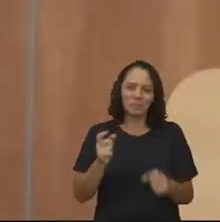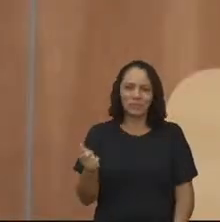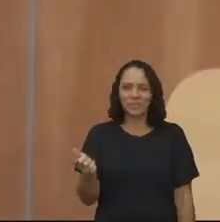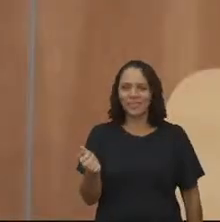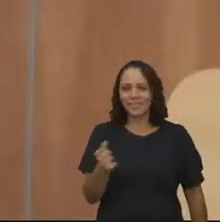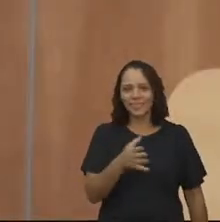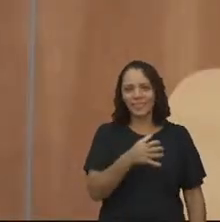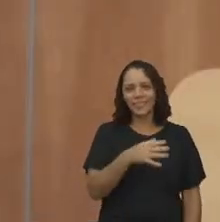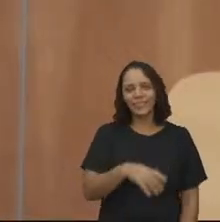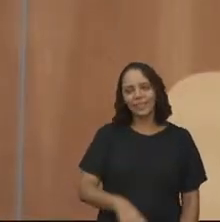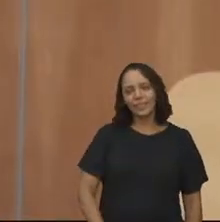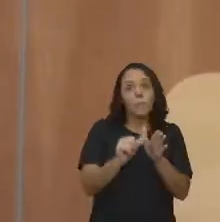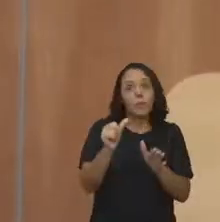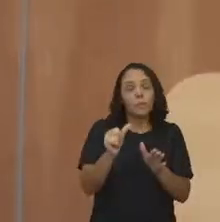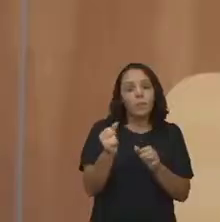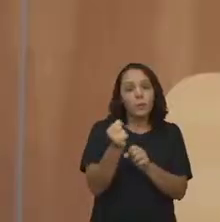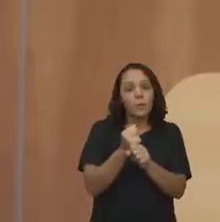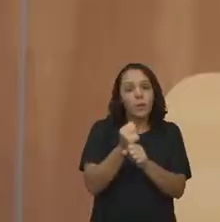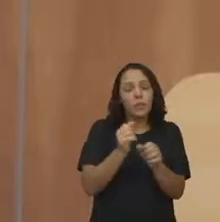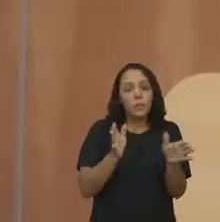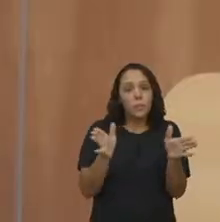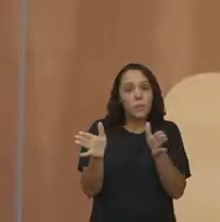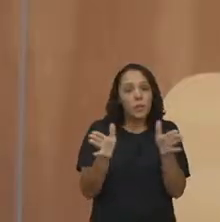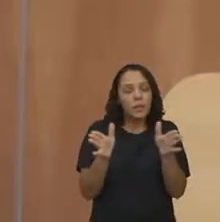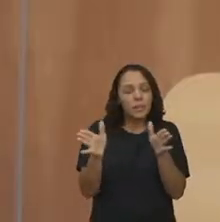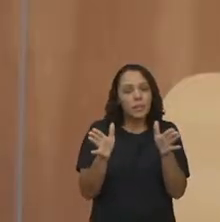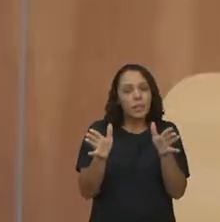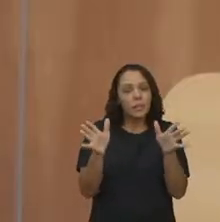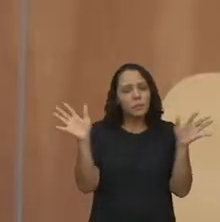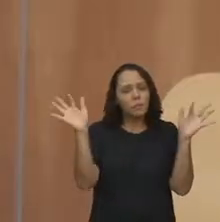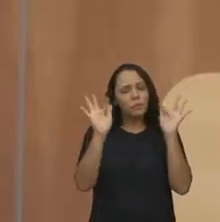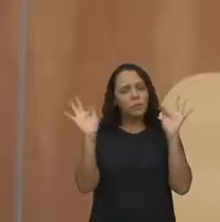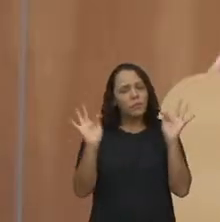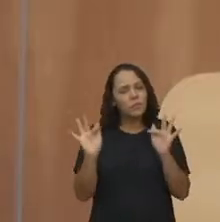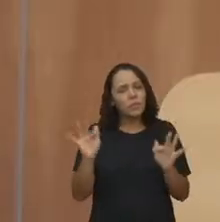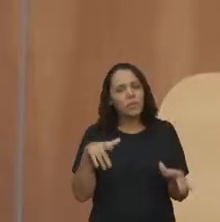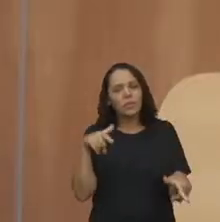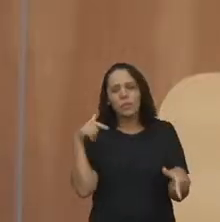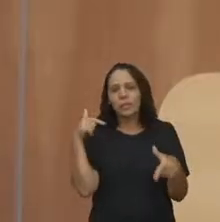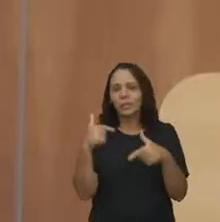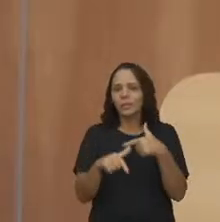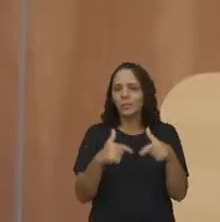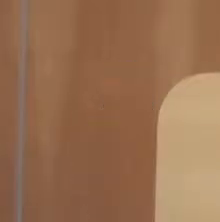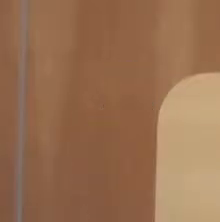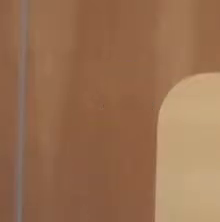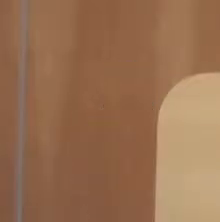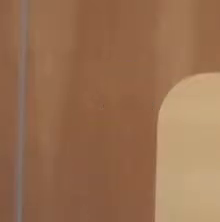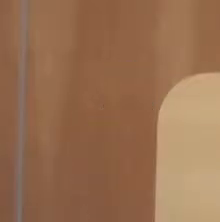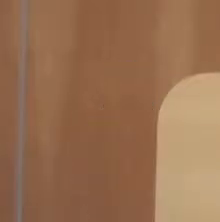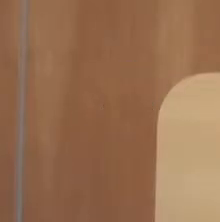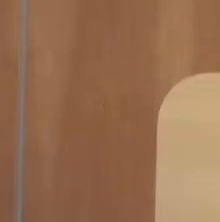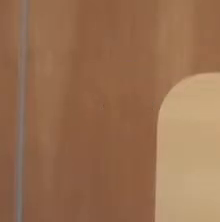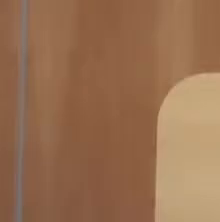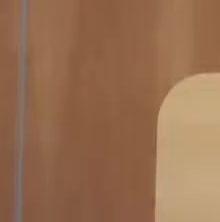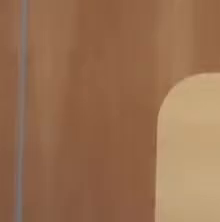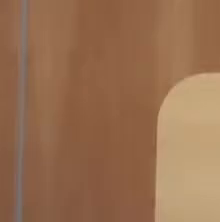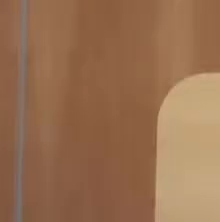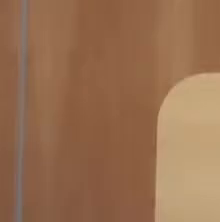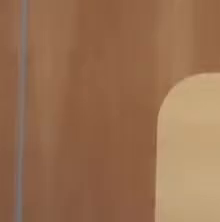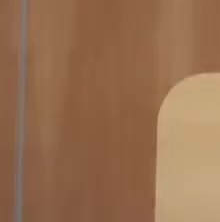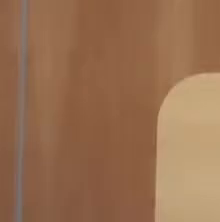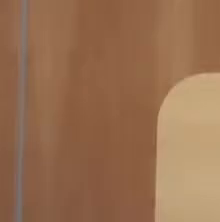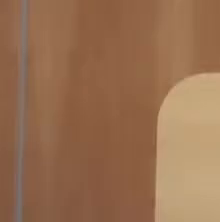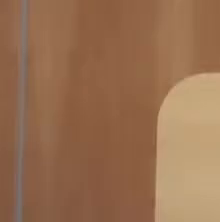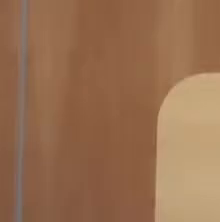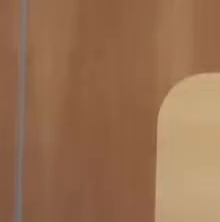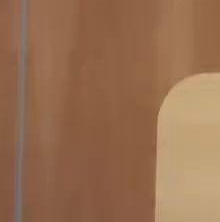Já chegamos à 29ª aí com o trabalho que vem sendo realizado, muitos desafios ainda pela frente, certos de que